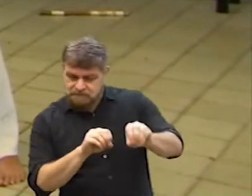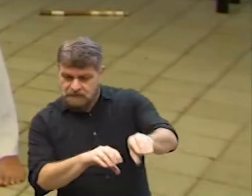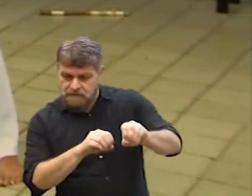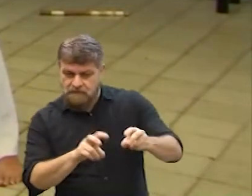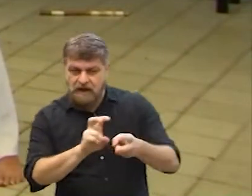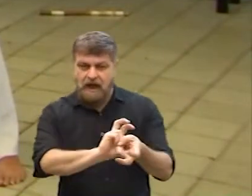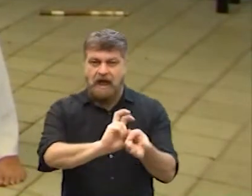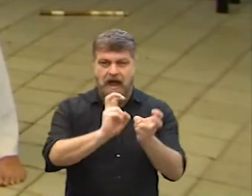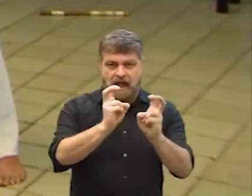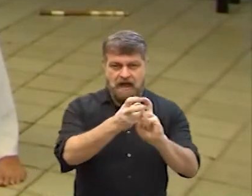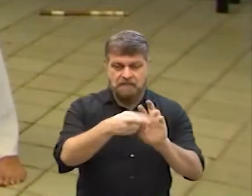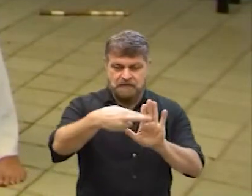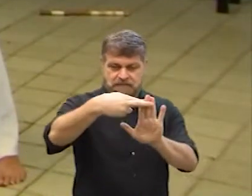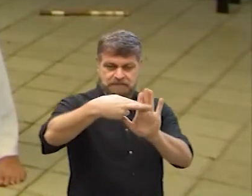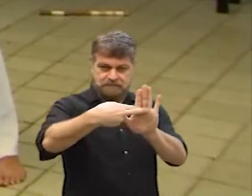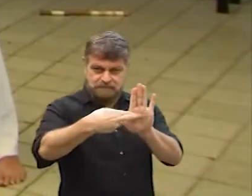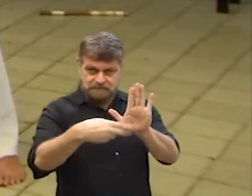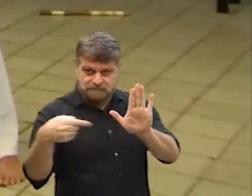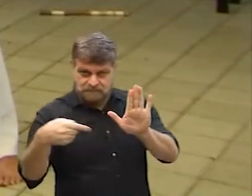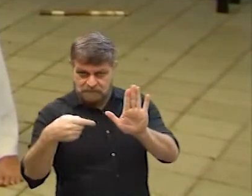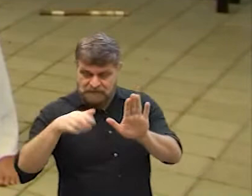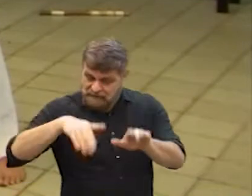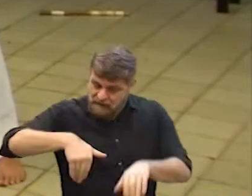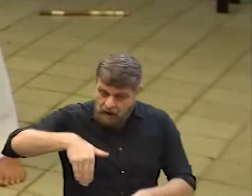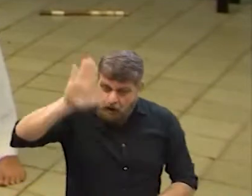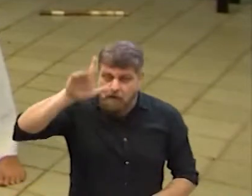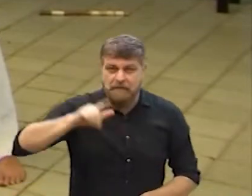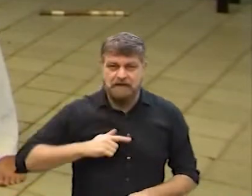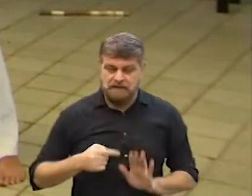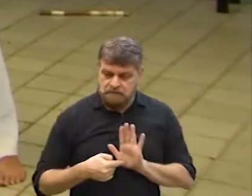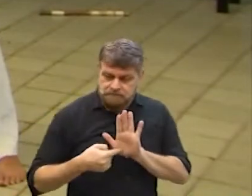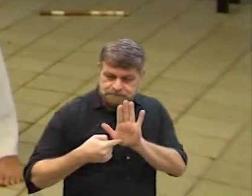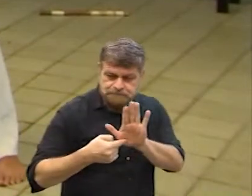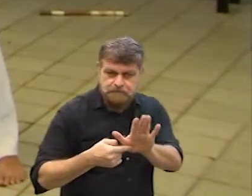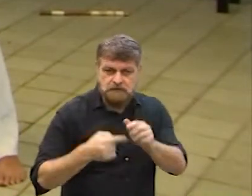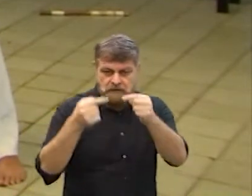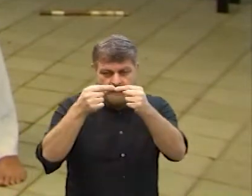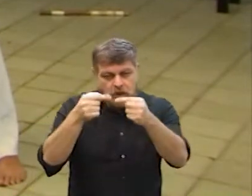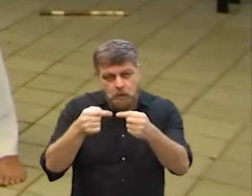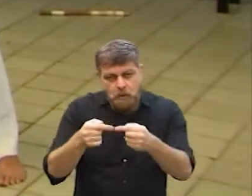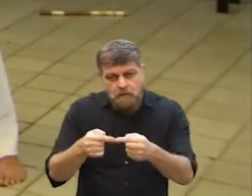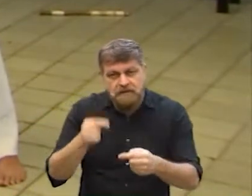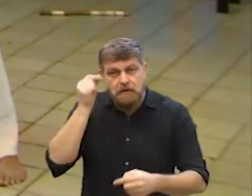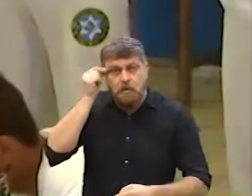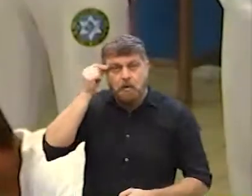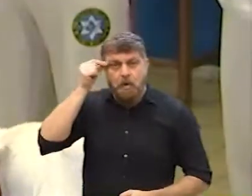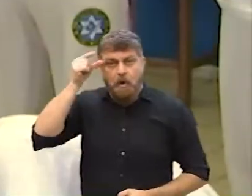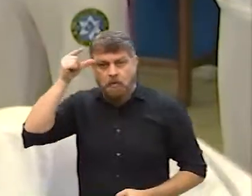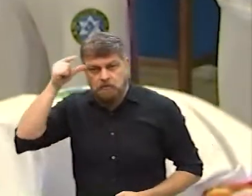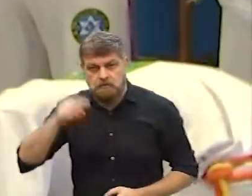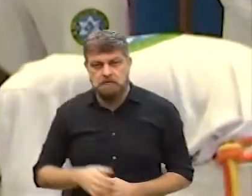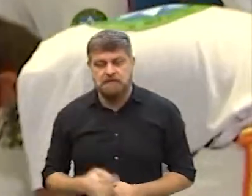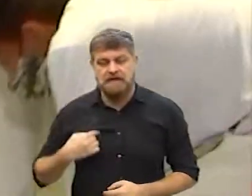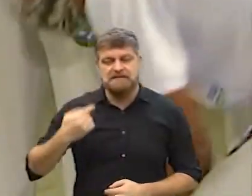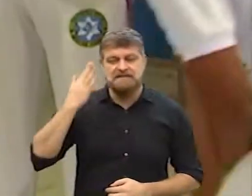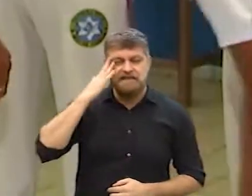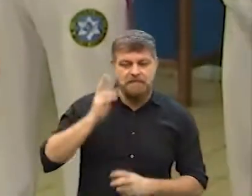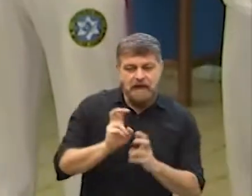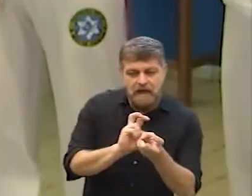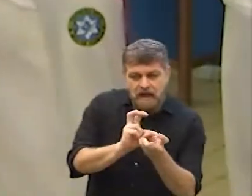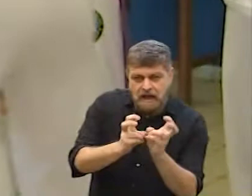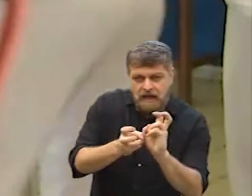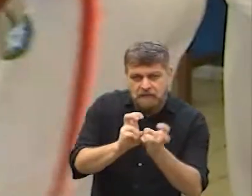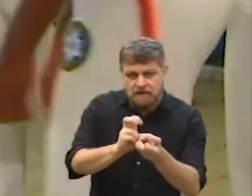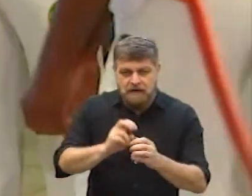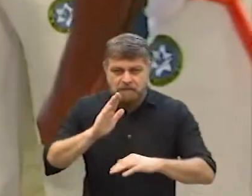vem, de fato, regulamentar e aumentar essa dimensão que faz parte também da cultura. Apesar da capoeira ser